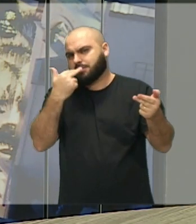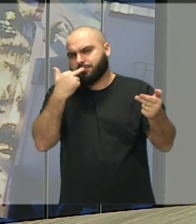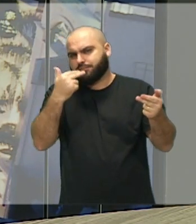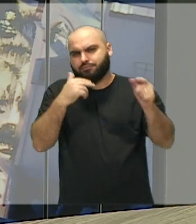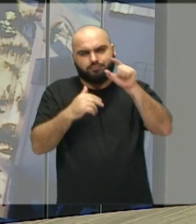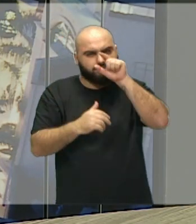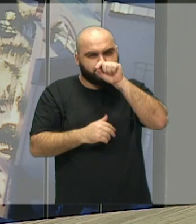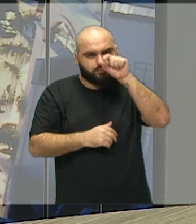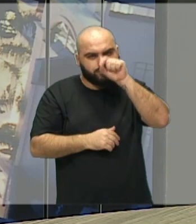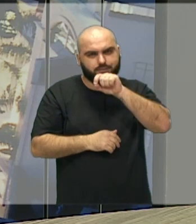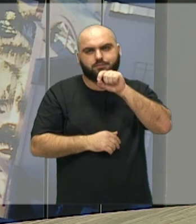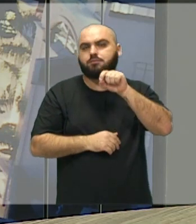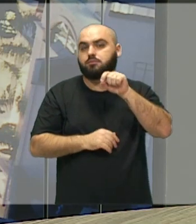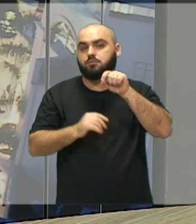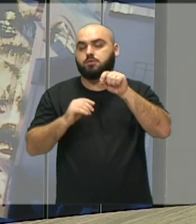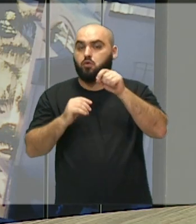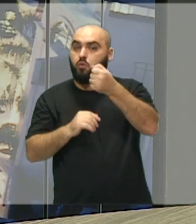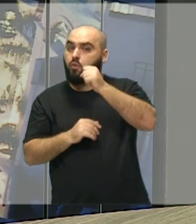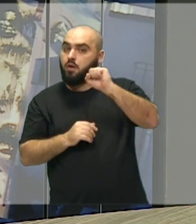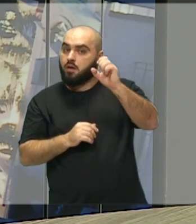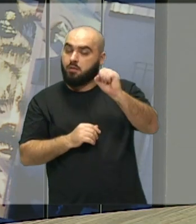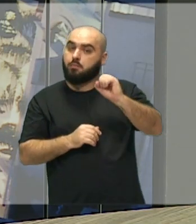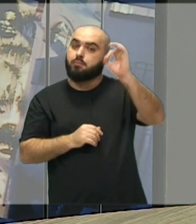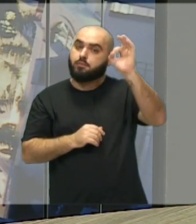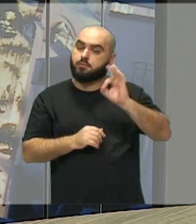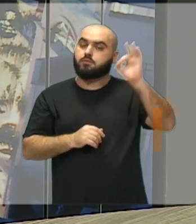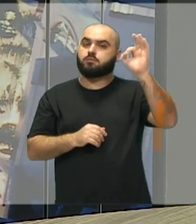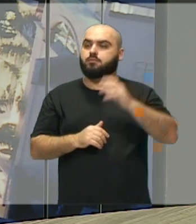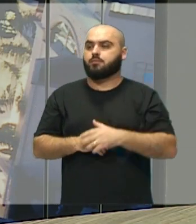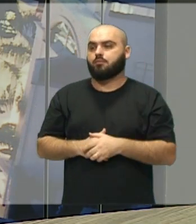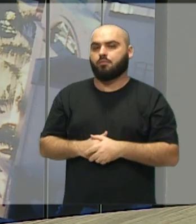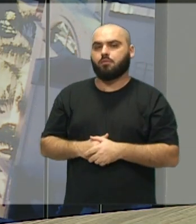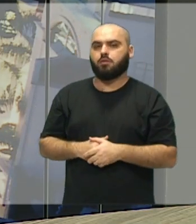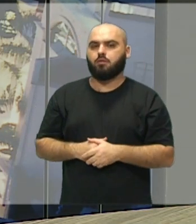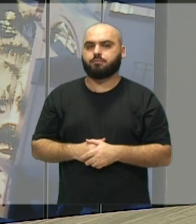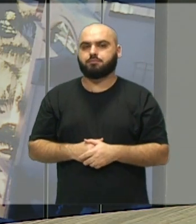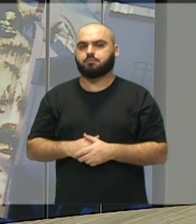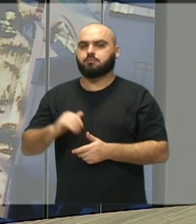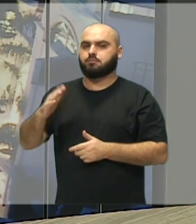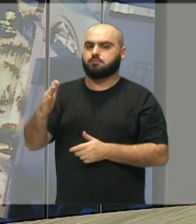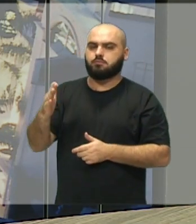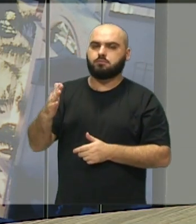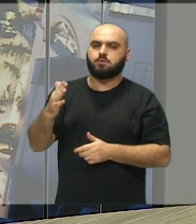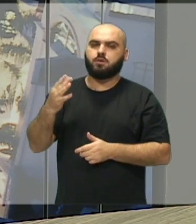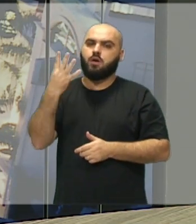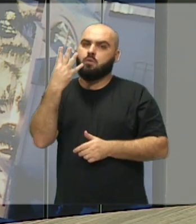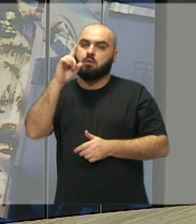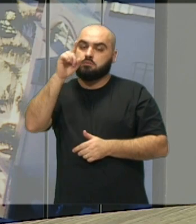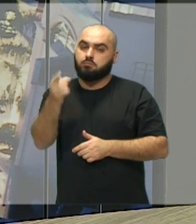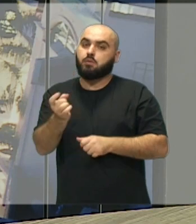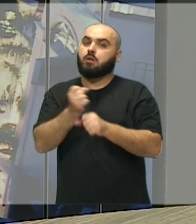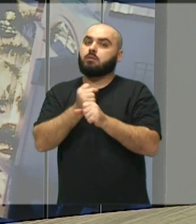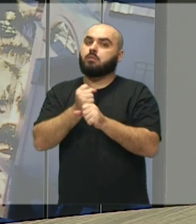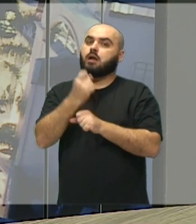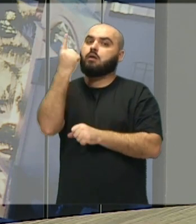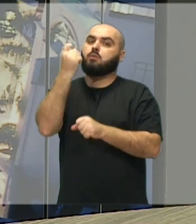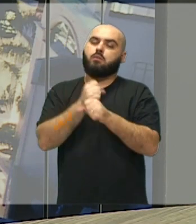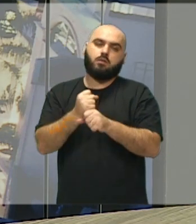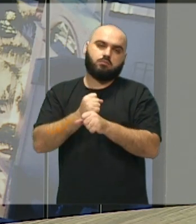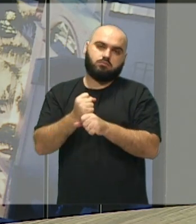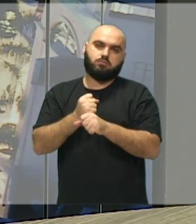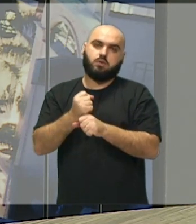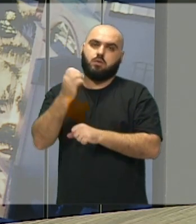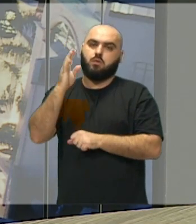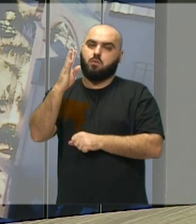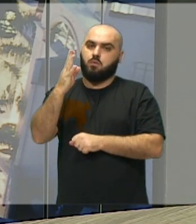de todas as espécies. E a gente roda em torno de 4.000 animais por ano. Tudo varia, porque, por